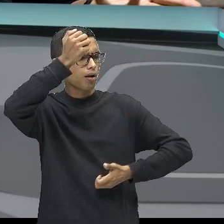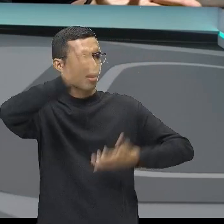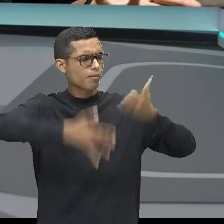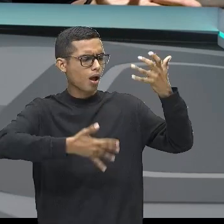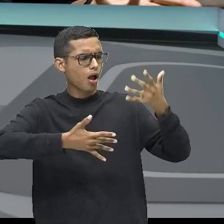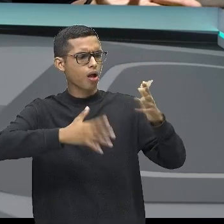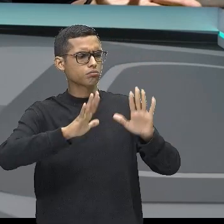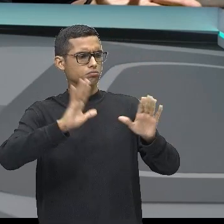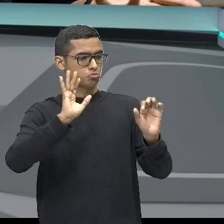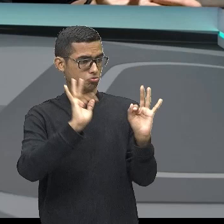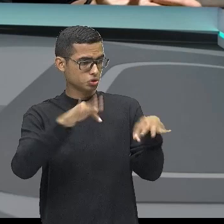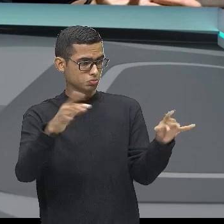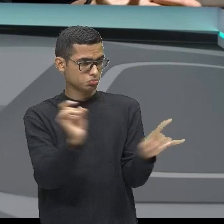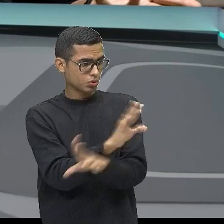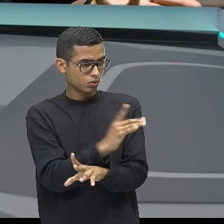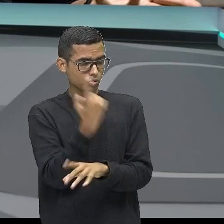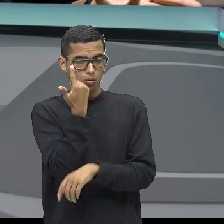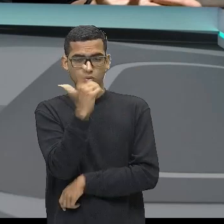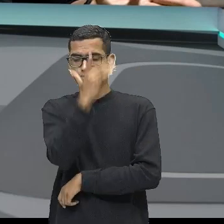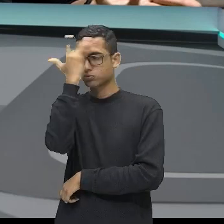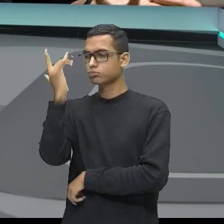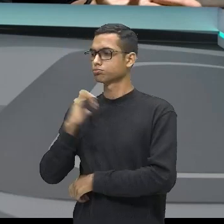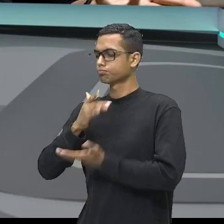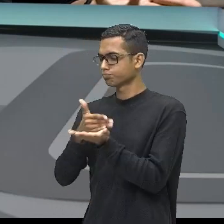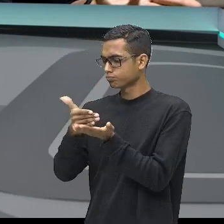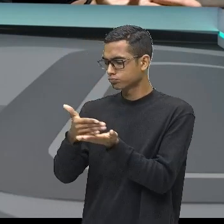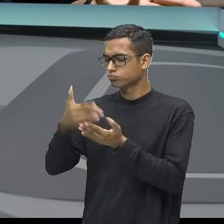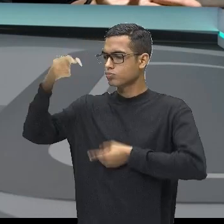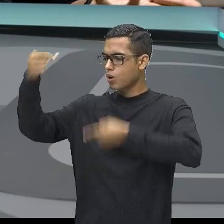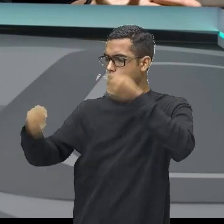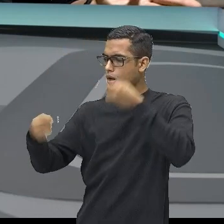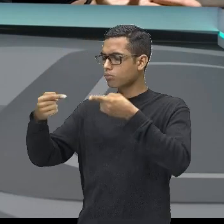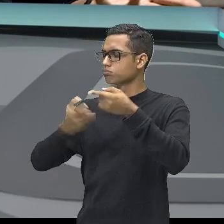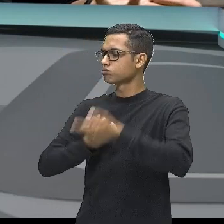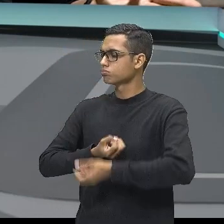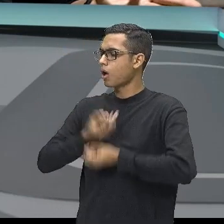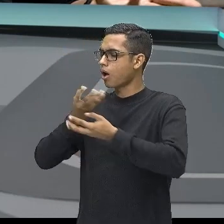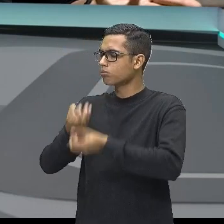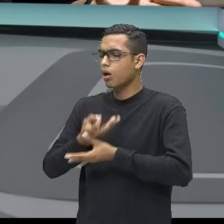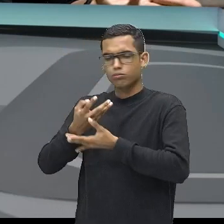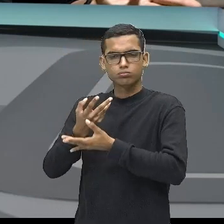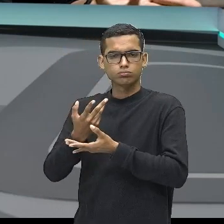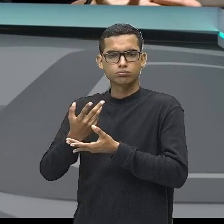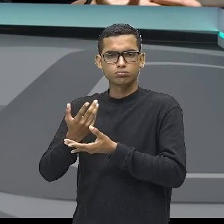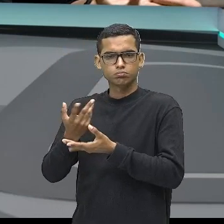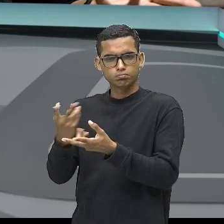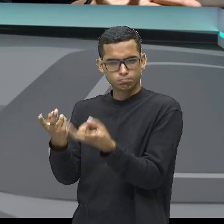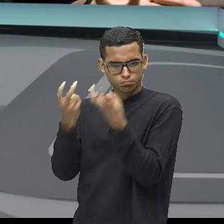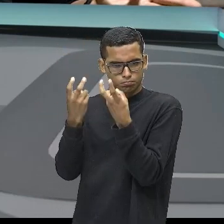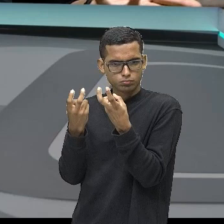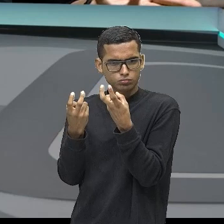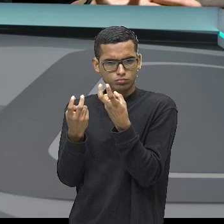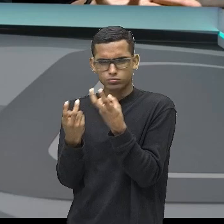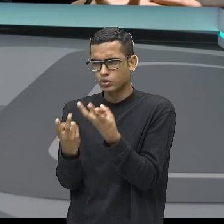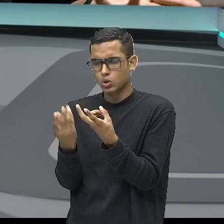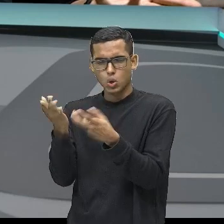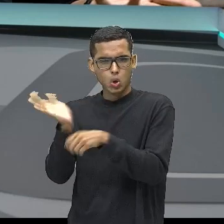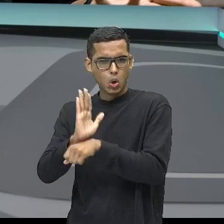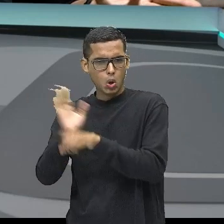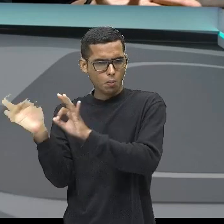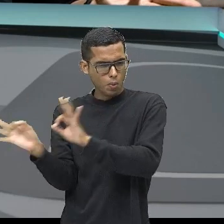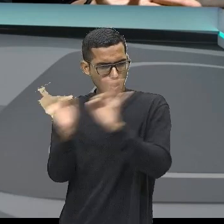um finaliza, o que acontece? O outro toma a palavra e começa a falar. Em nenhum momento a gente percebeu no nosso vídeo que houve